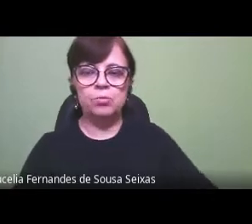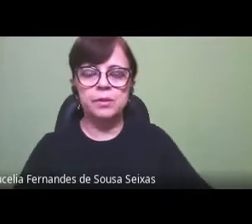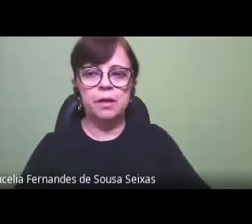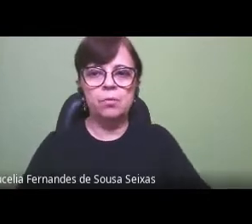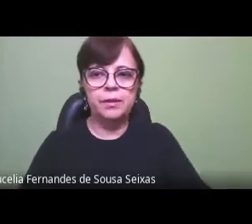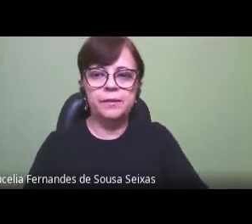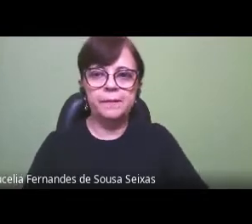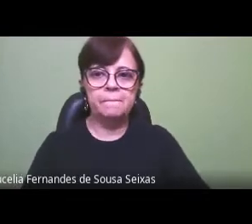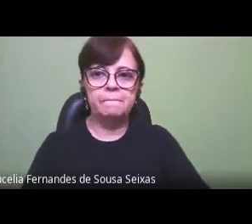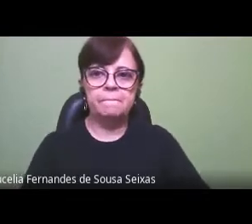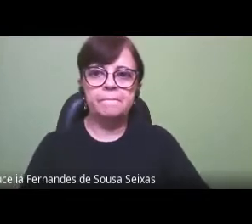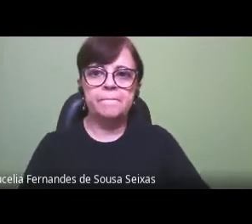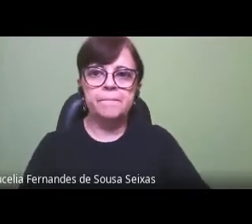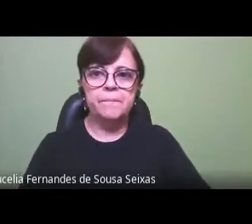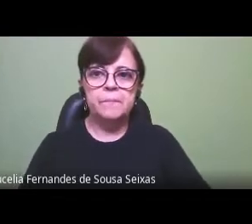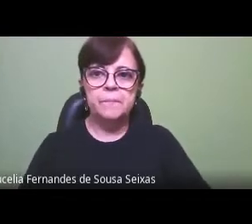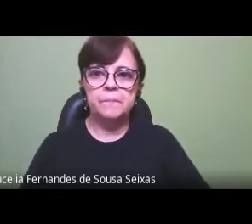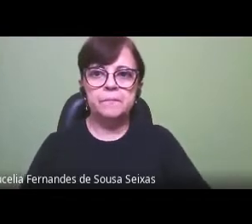Percebeu algum sinal aí?